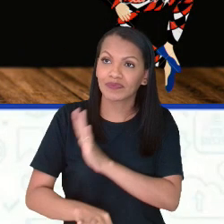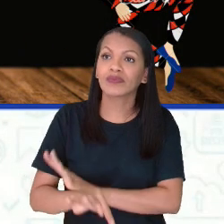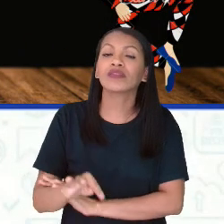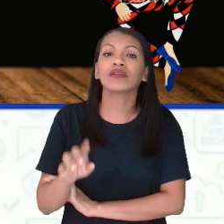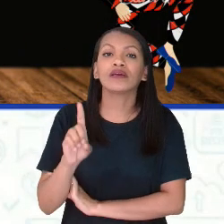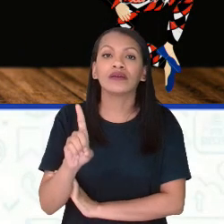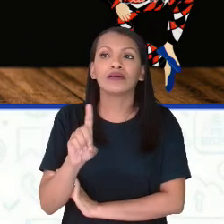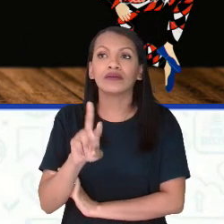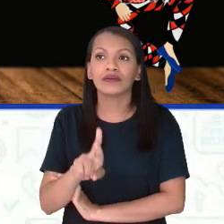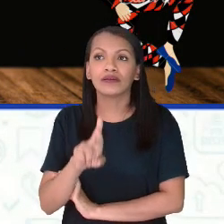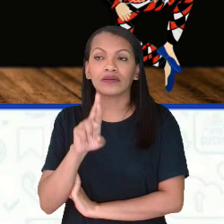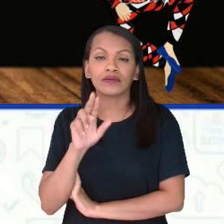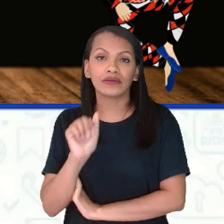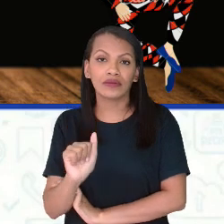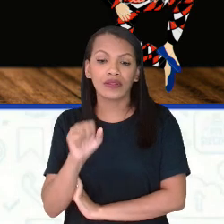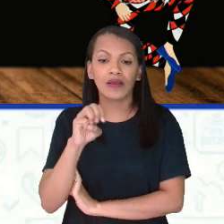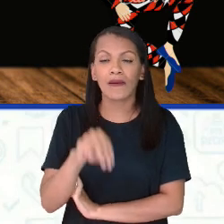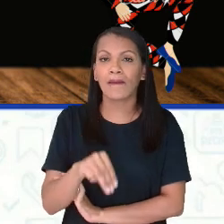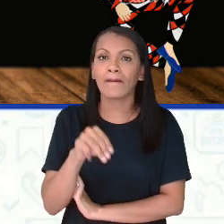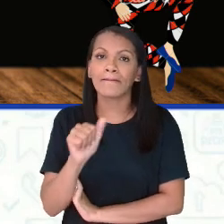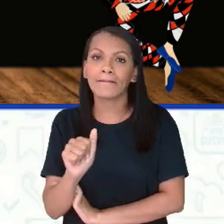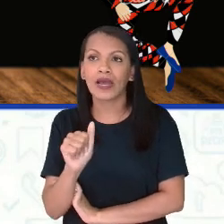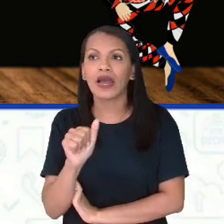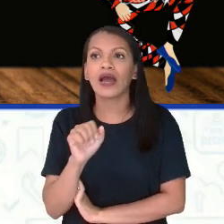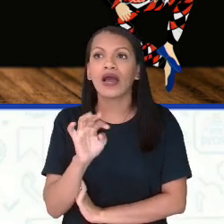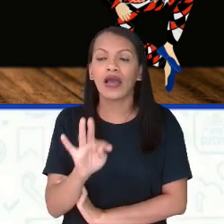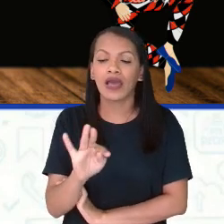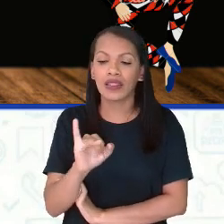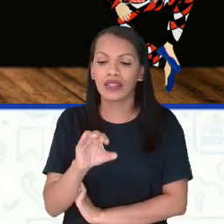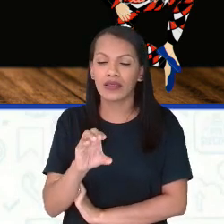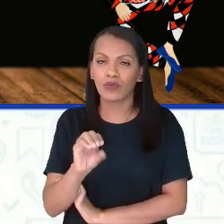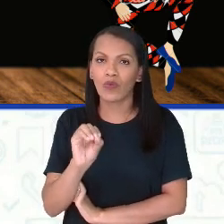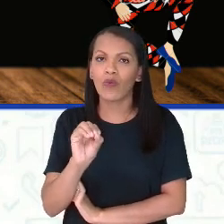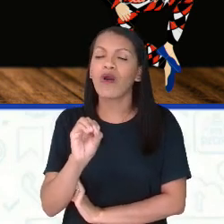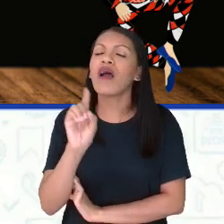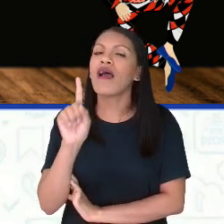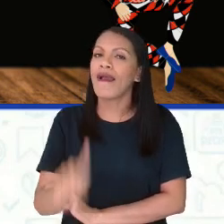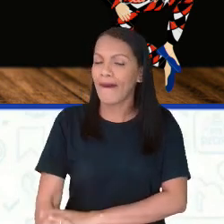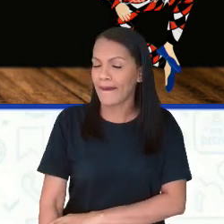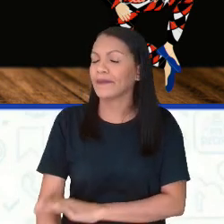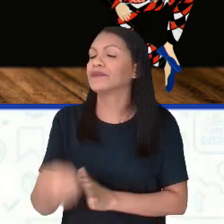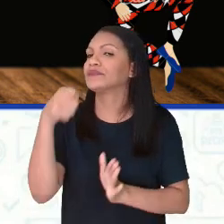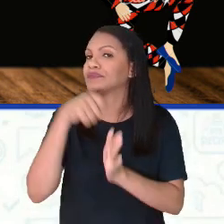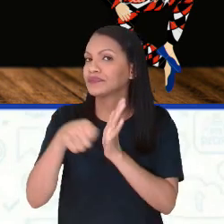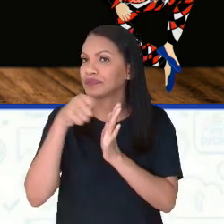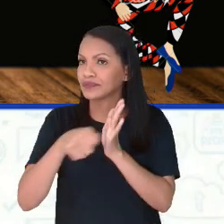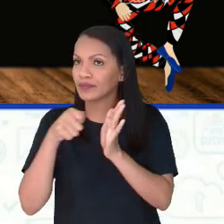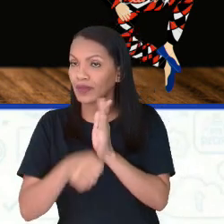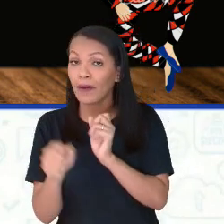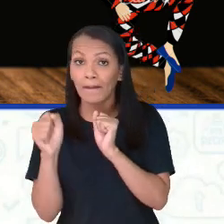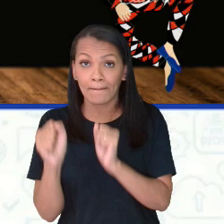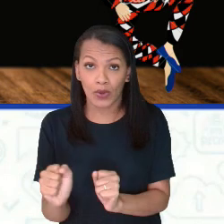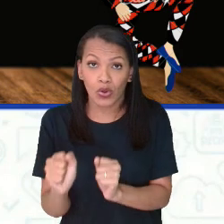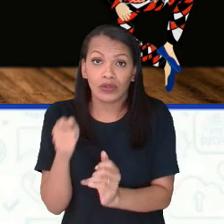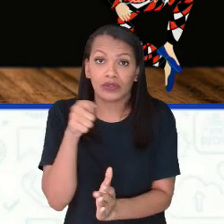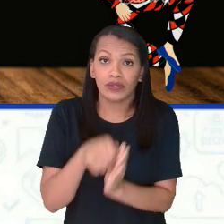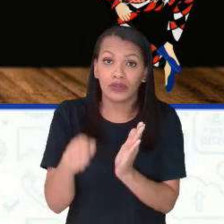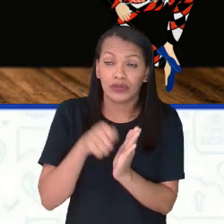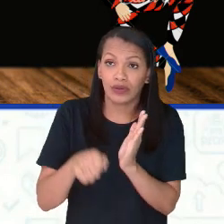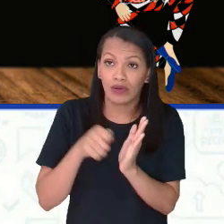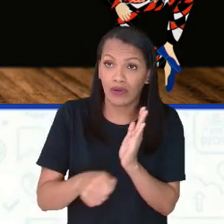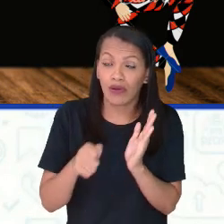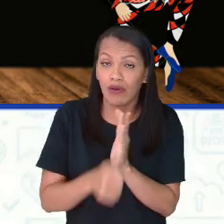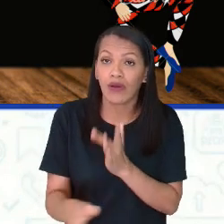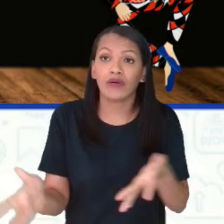o texto para teatro, ele pode ser escrito, né, como é no teatro